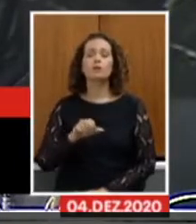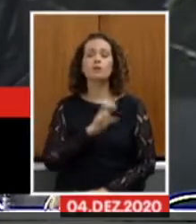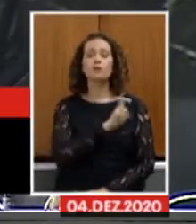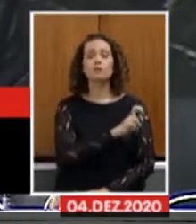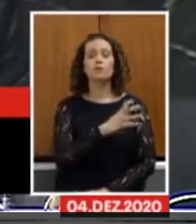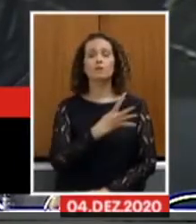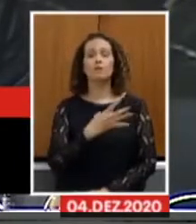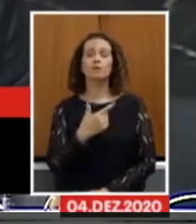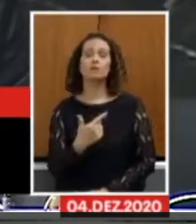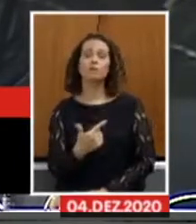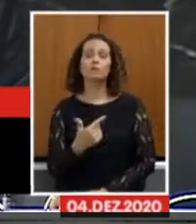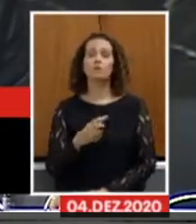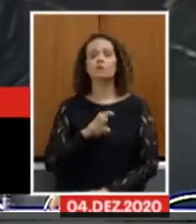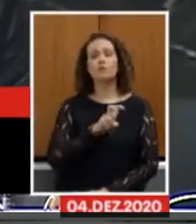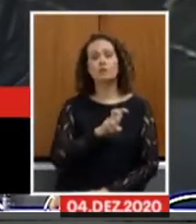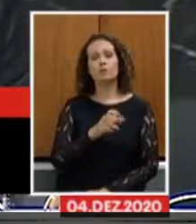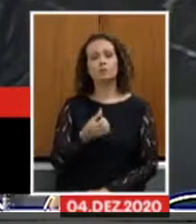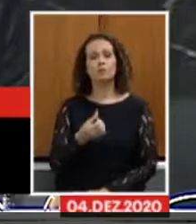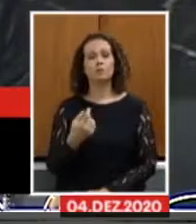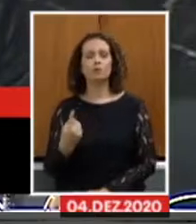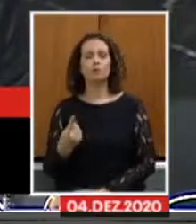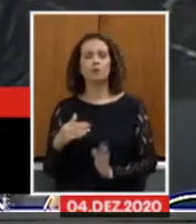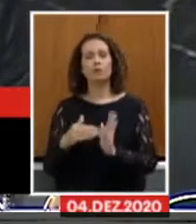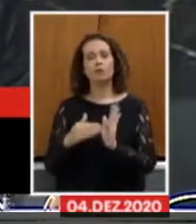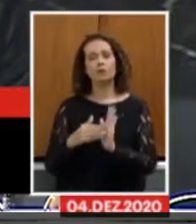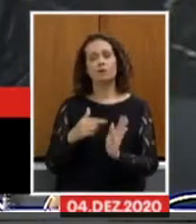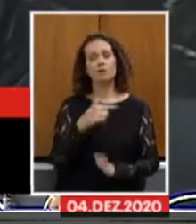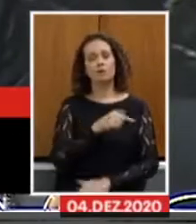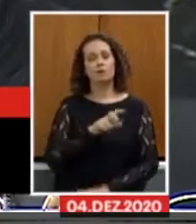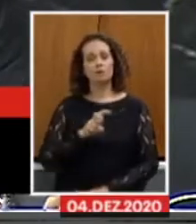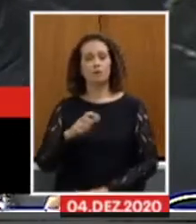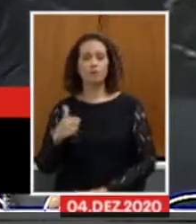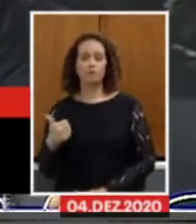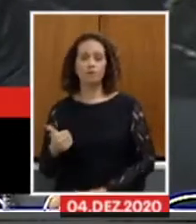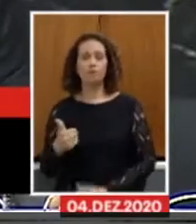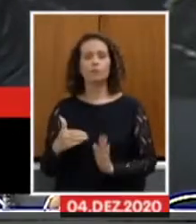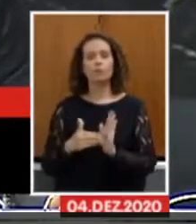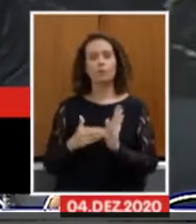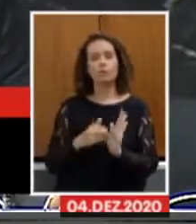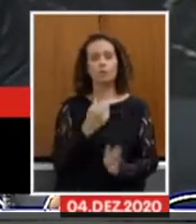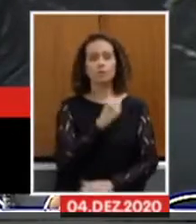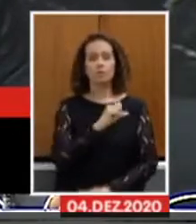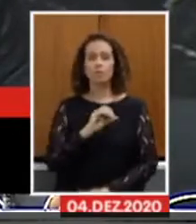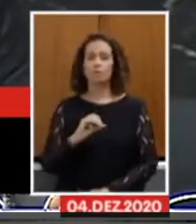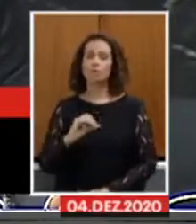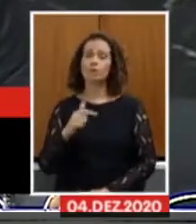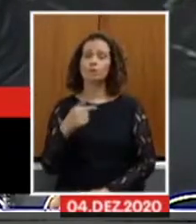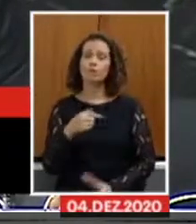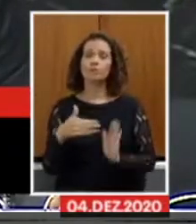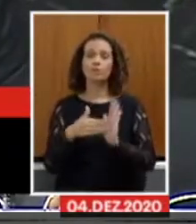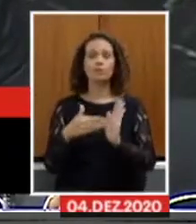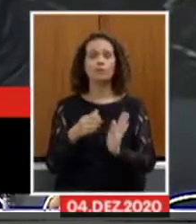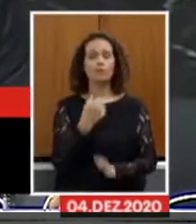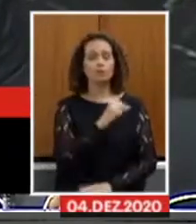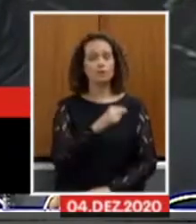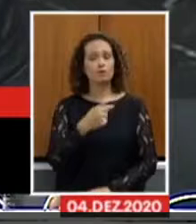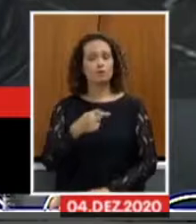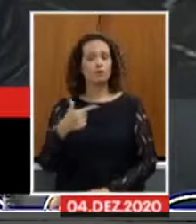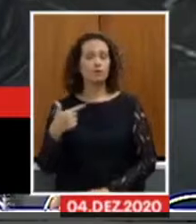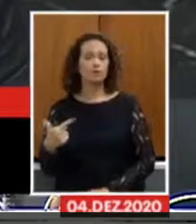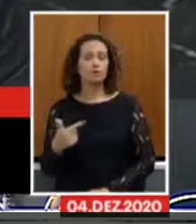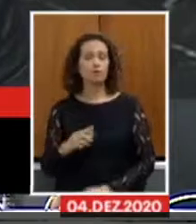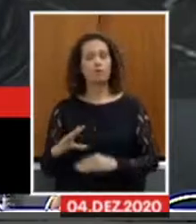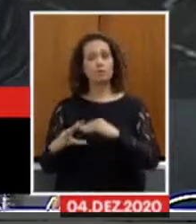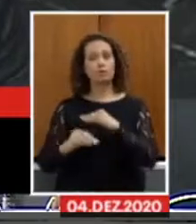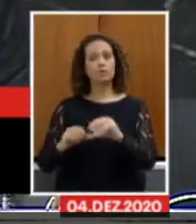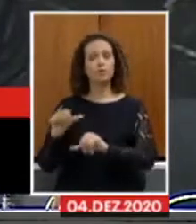548 a 558, 561 a 751, 775 a 805, 807 a 872 e subemenda número